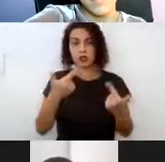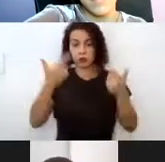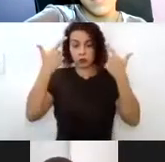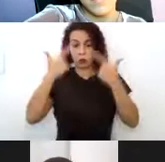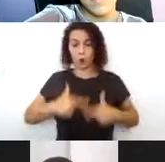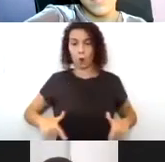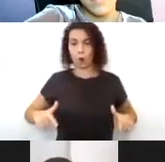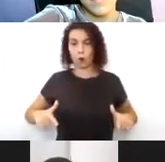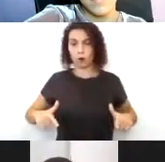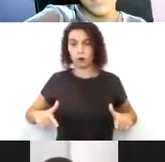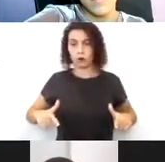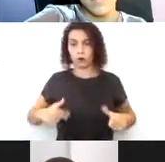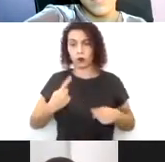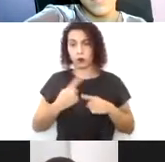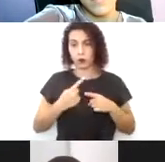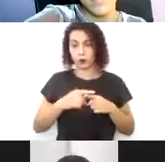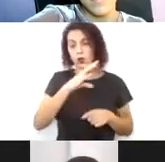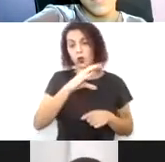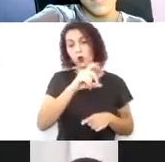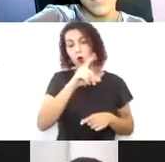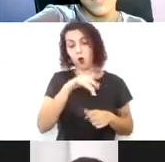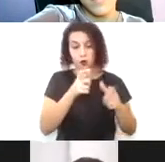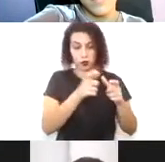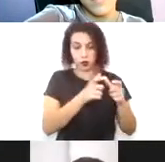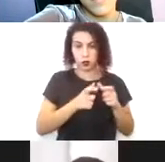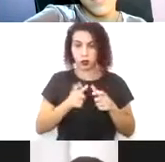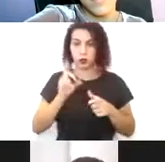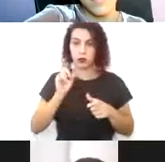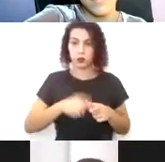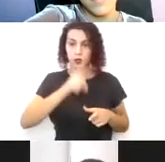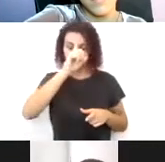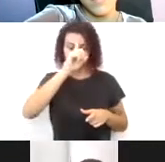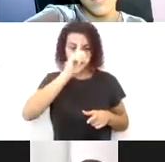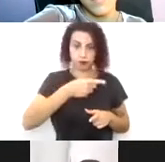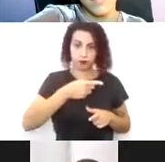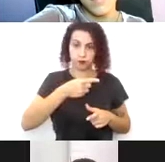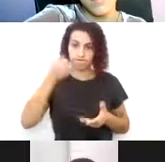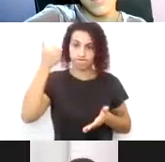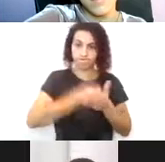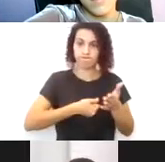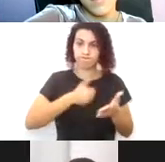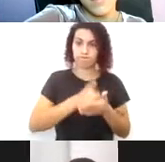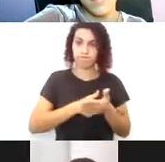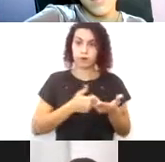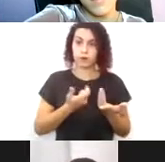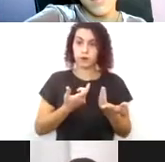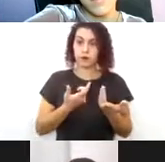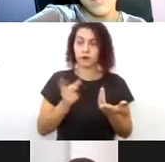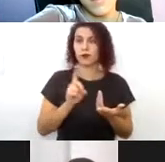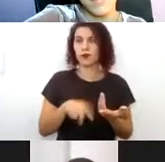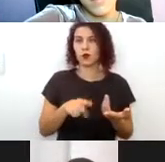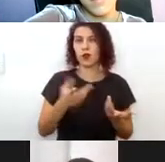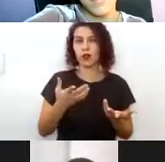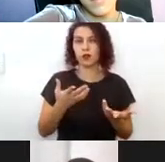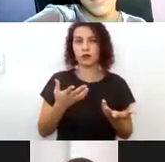Ah tá o que é colônia ela é justamente a operação de uma mão de trabalho que a gente chama de mão de trabalho mas não é de mão